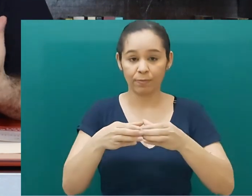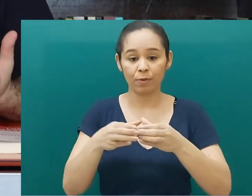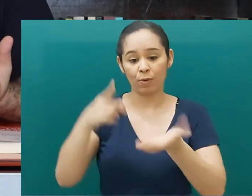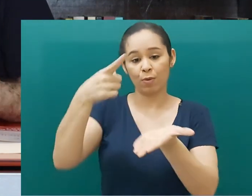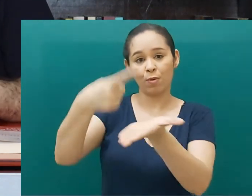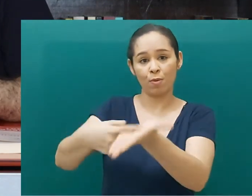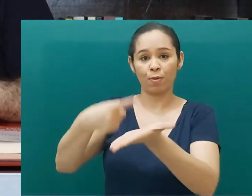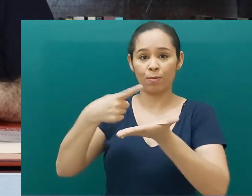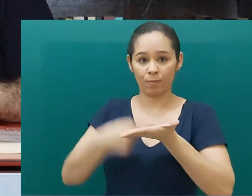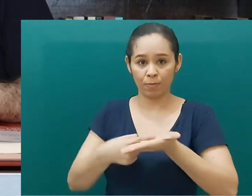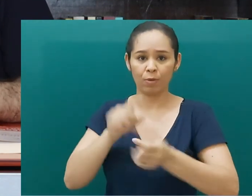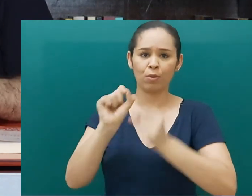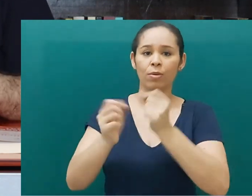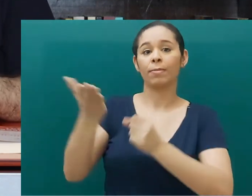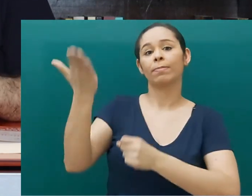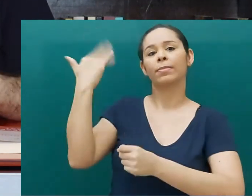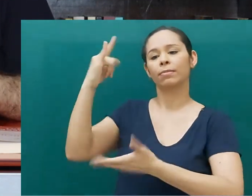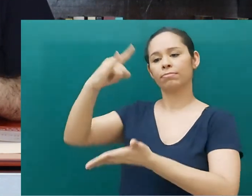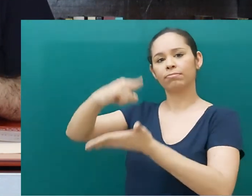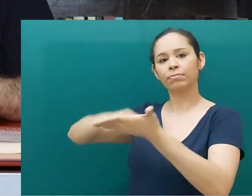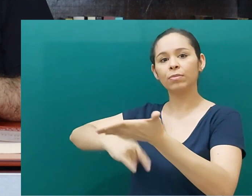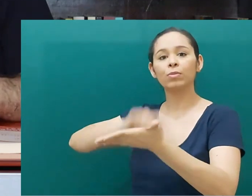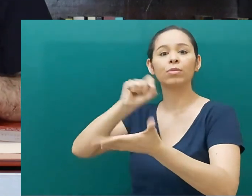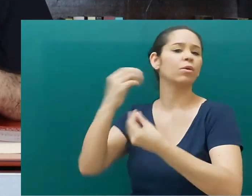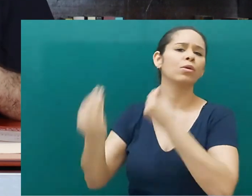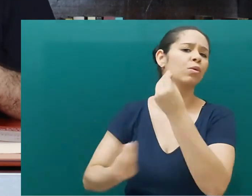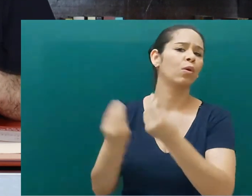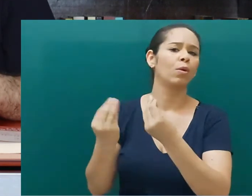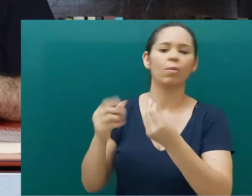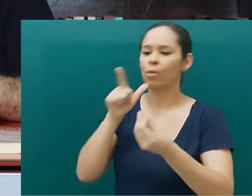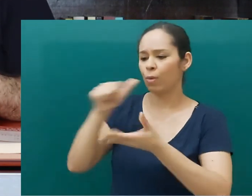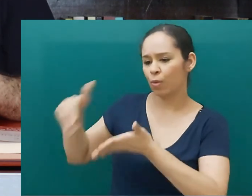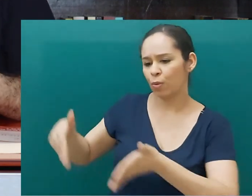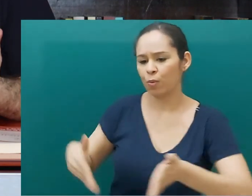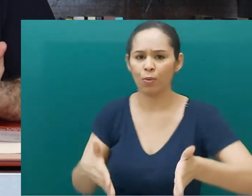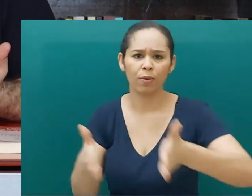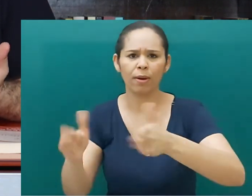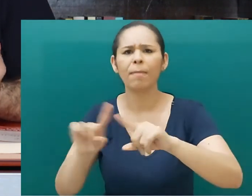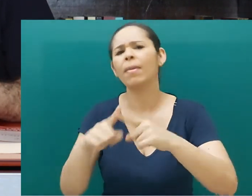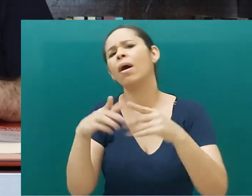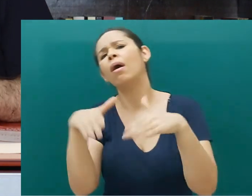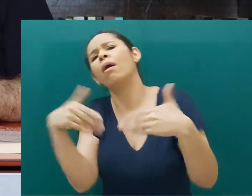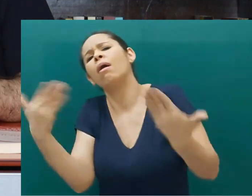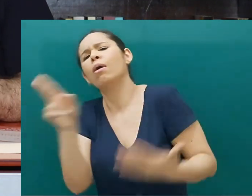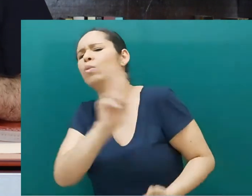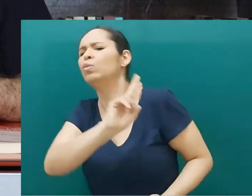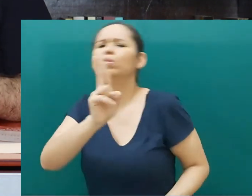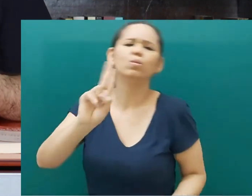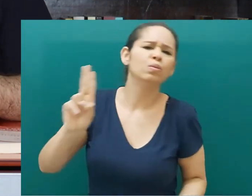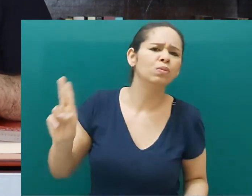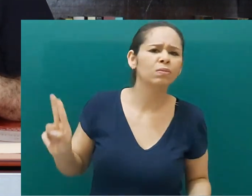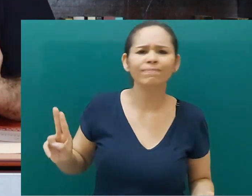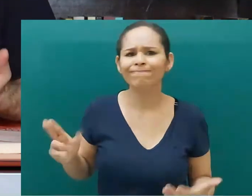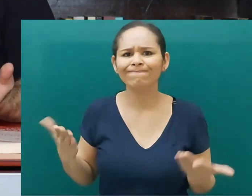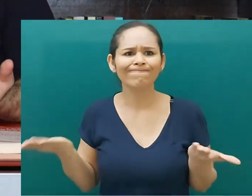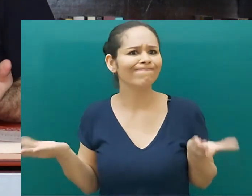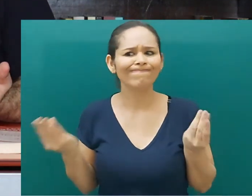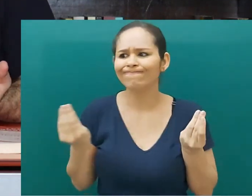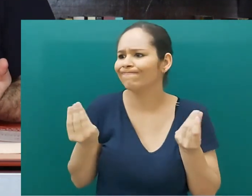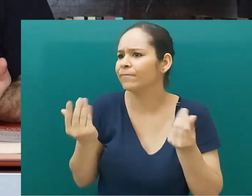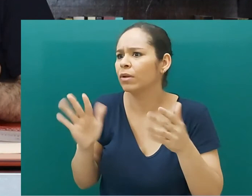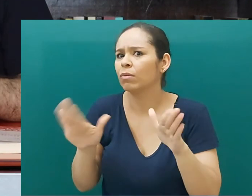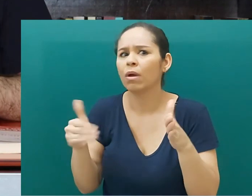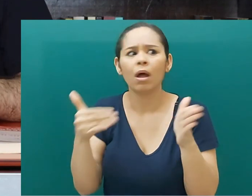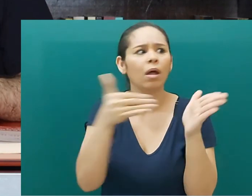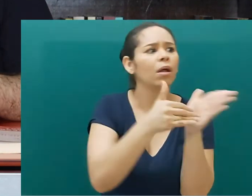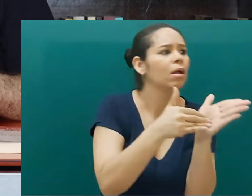que foi estabelecido na época, que era feita pelo rio, mas não determinava que rio era esse ou até que ponto do